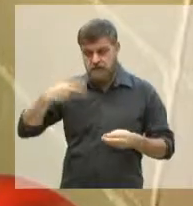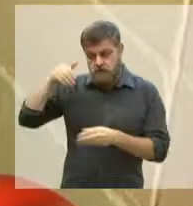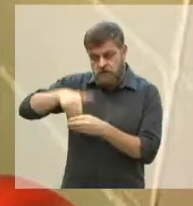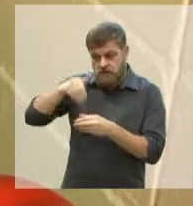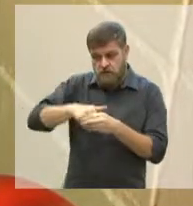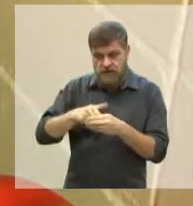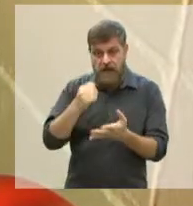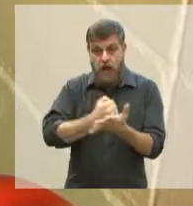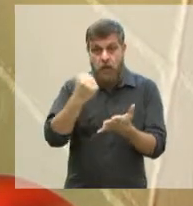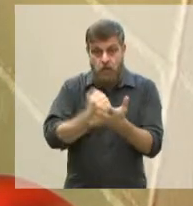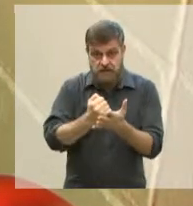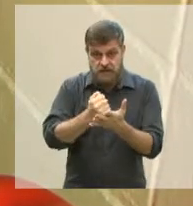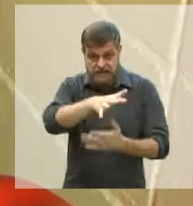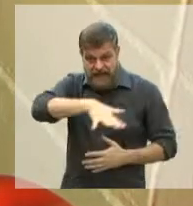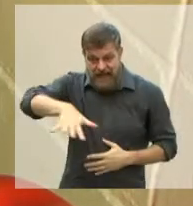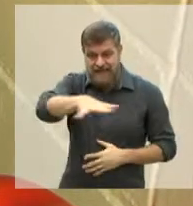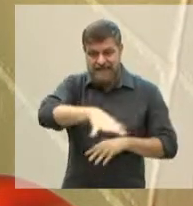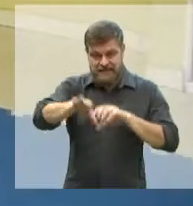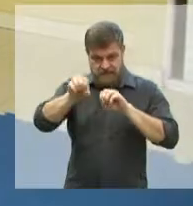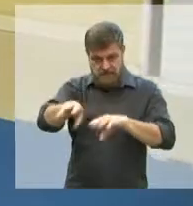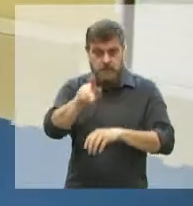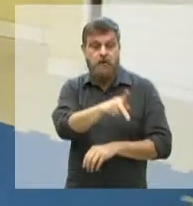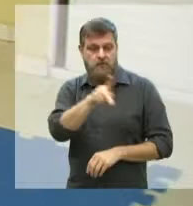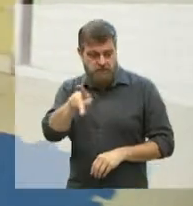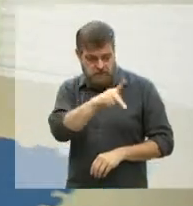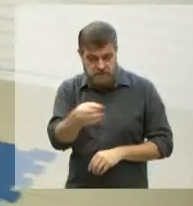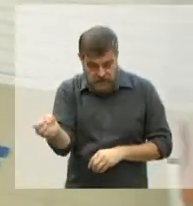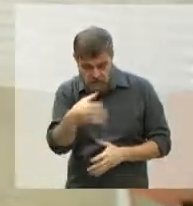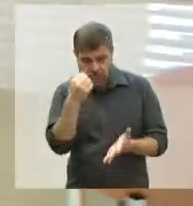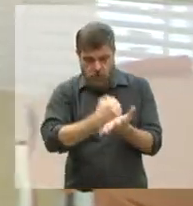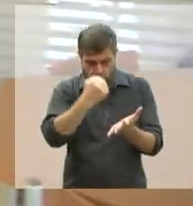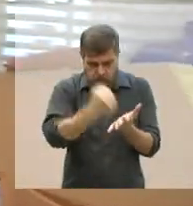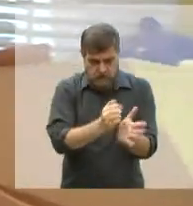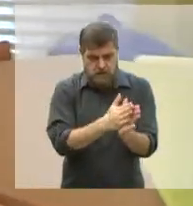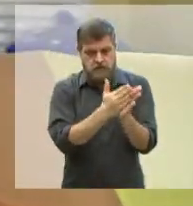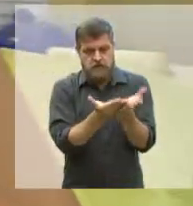mais educadores, isso nos alegra, né, em que pese isso poder